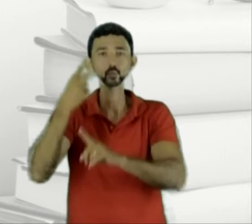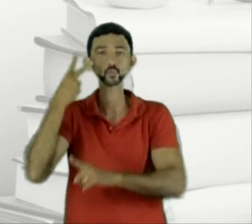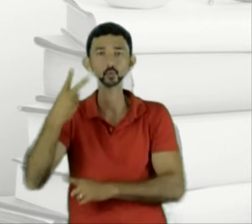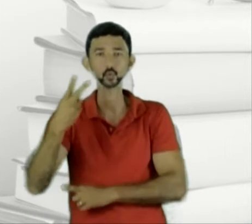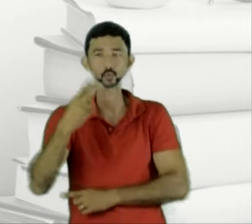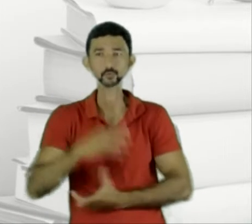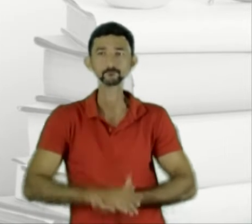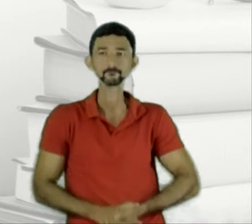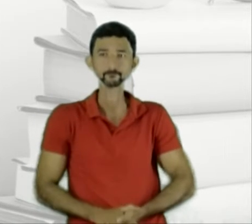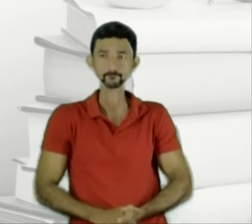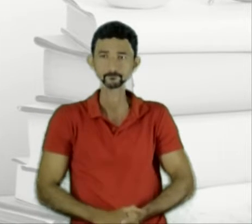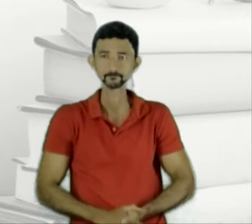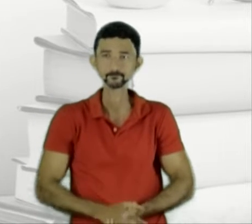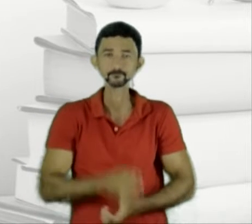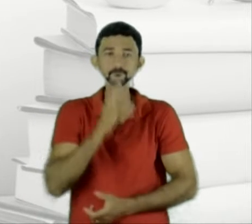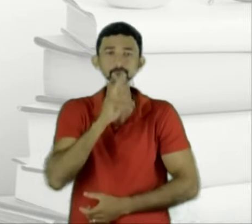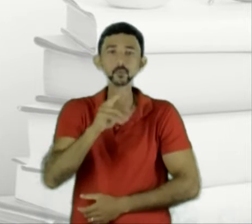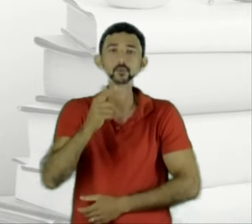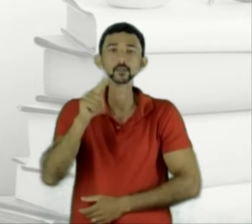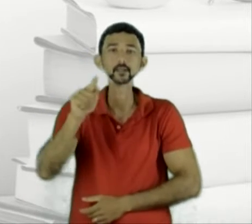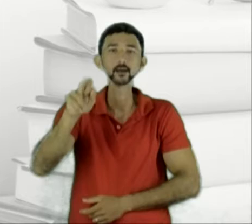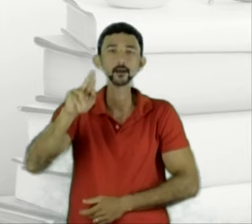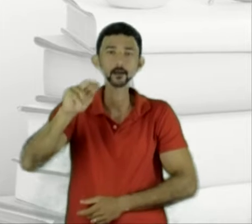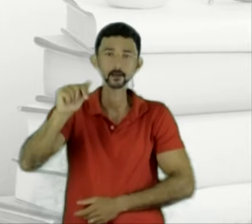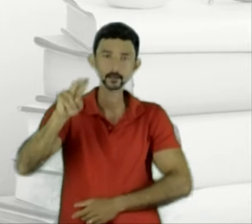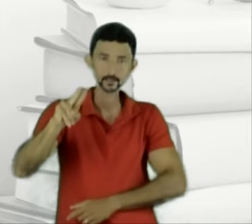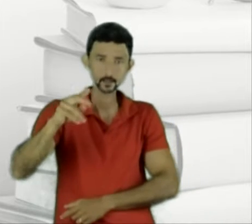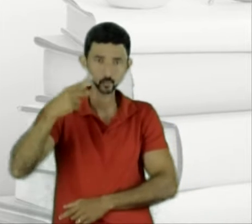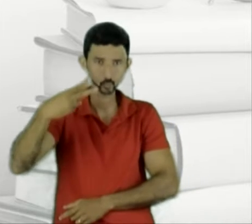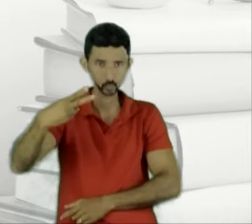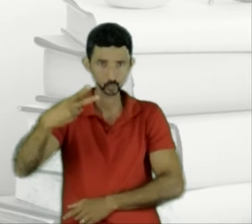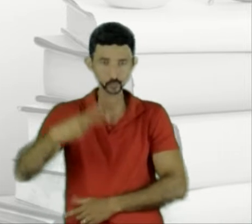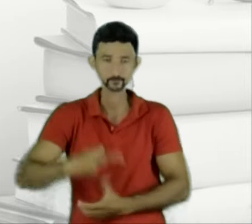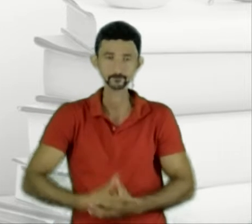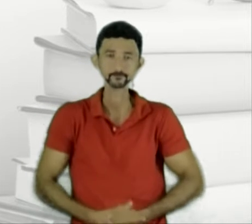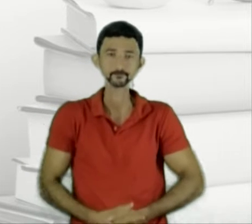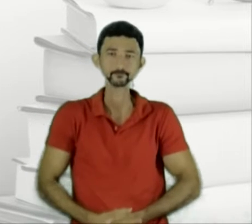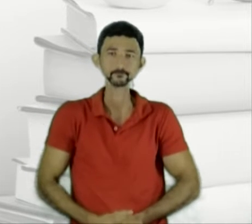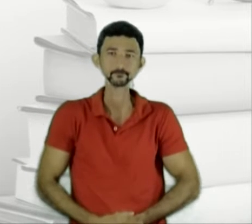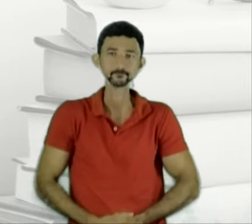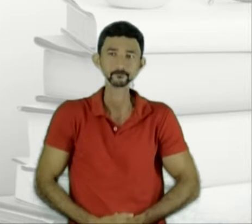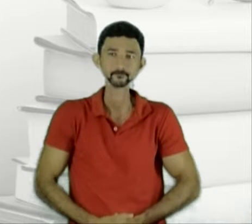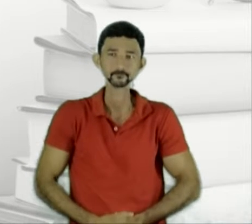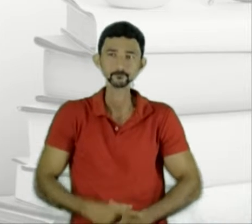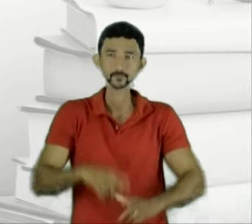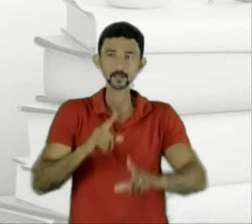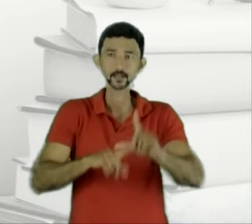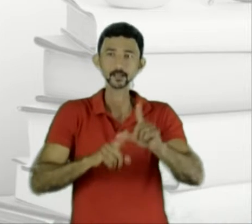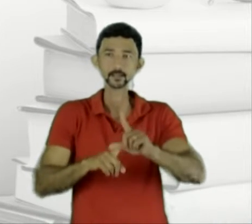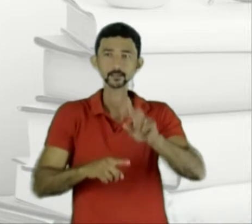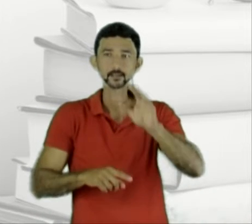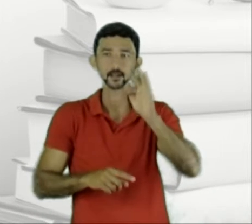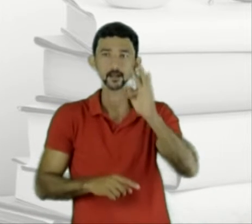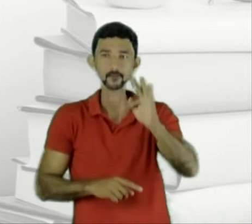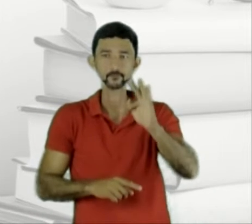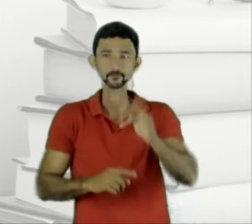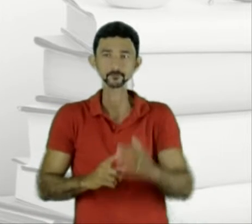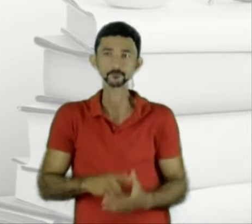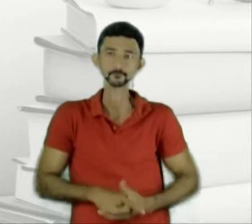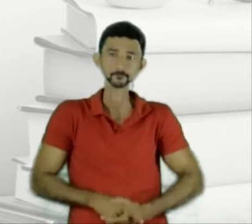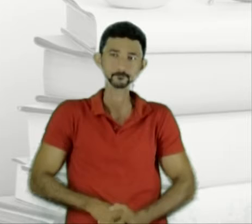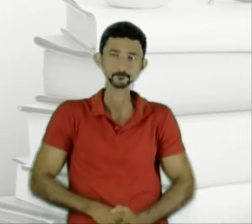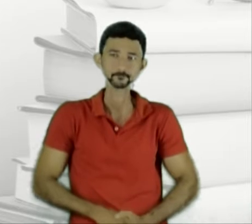2. Então, a gente diz que esse monômio tem grau 2. E a letra F, nós